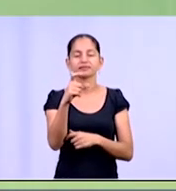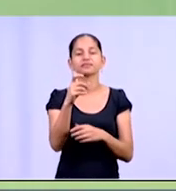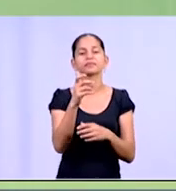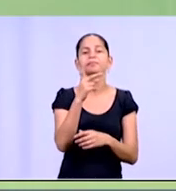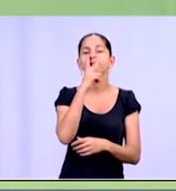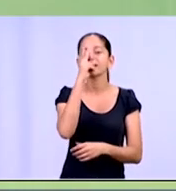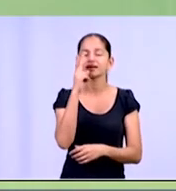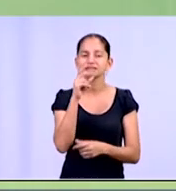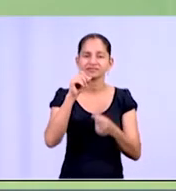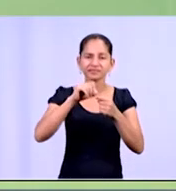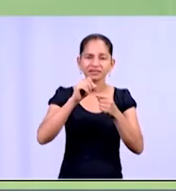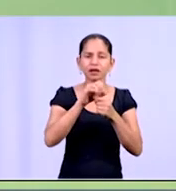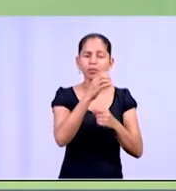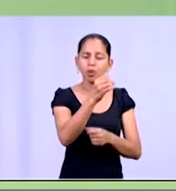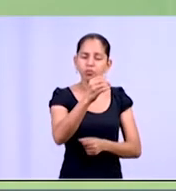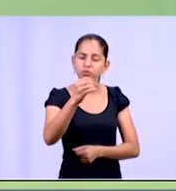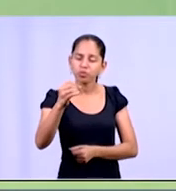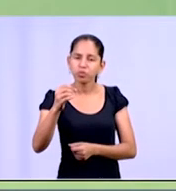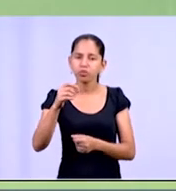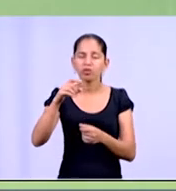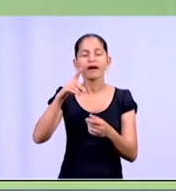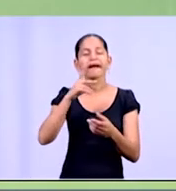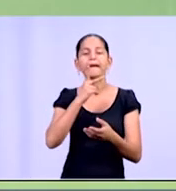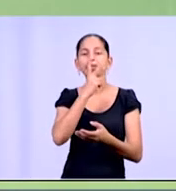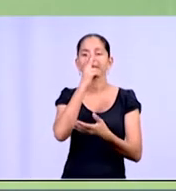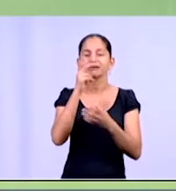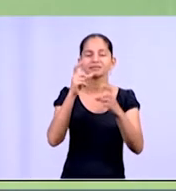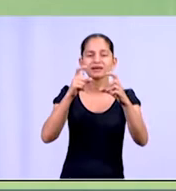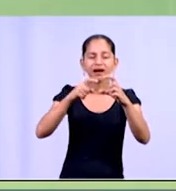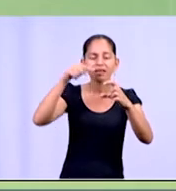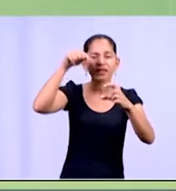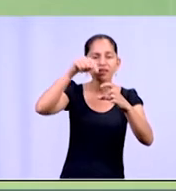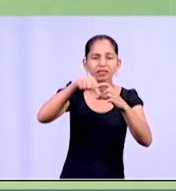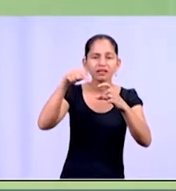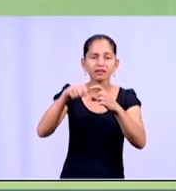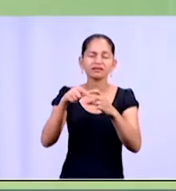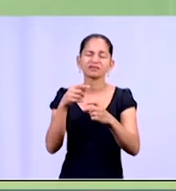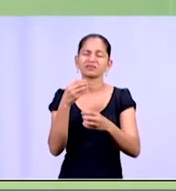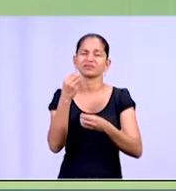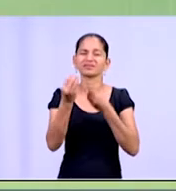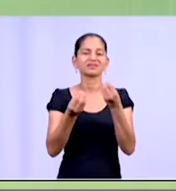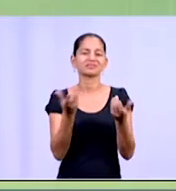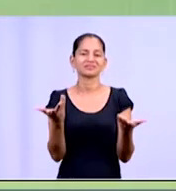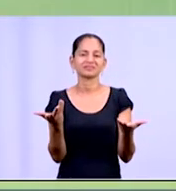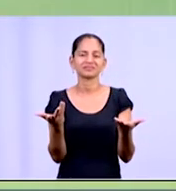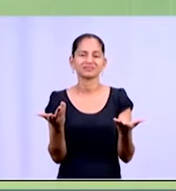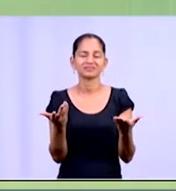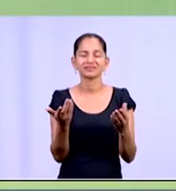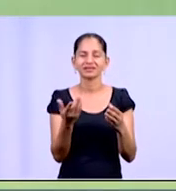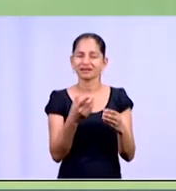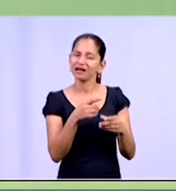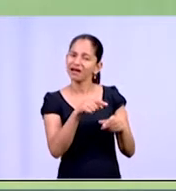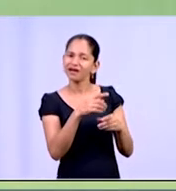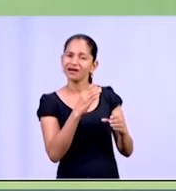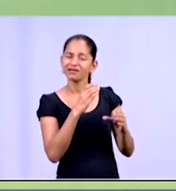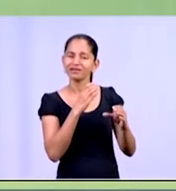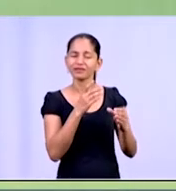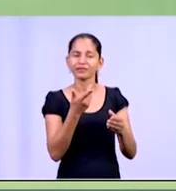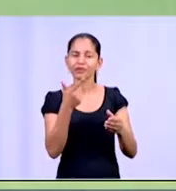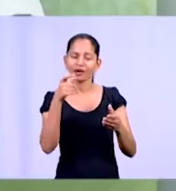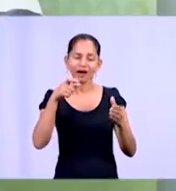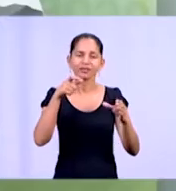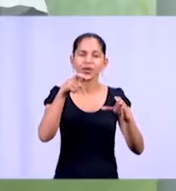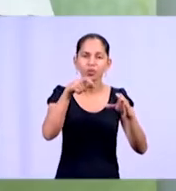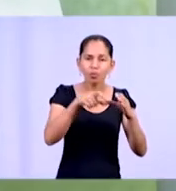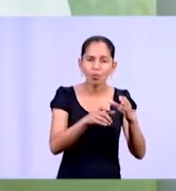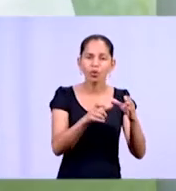avanço para na época, 1880. Como é que eu vou passar informações para a minha máquina, né? Hoje a gente